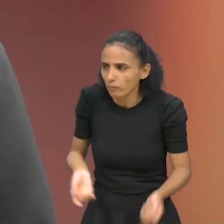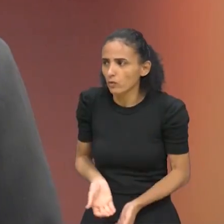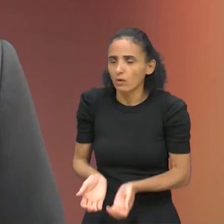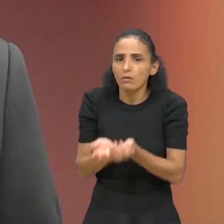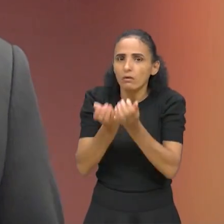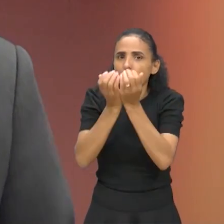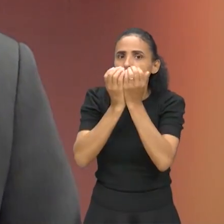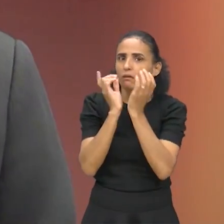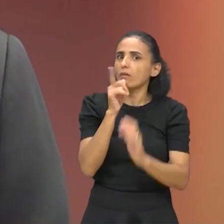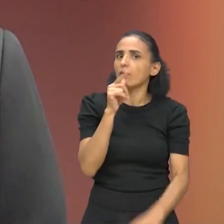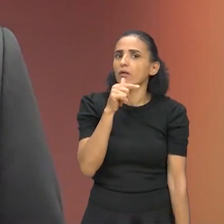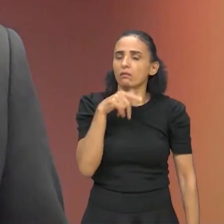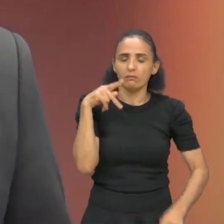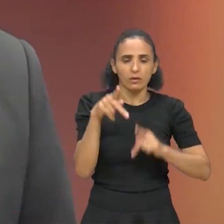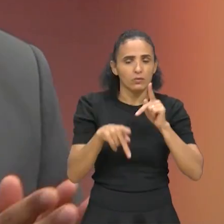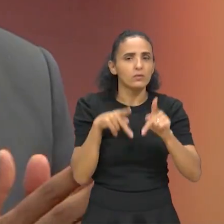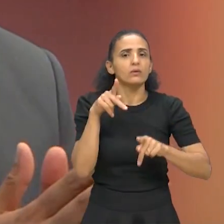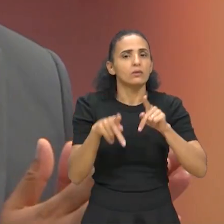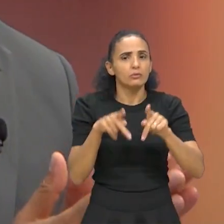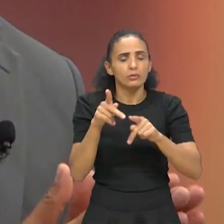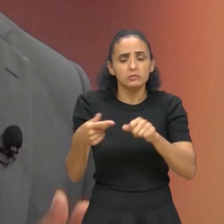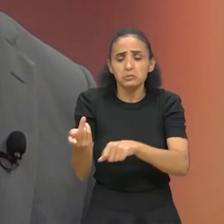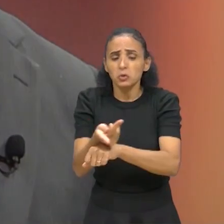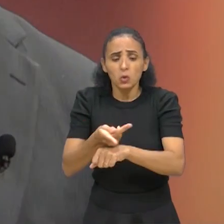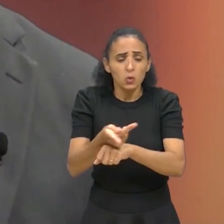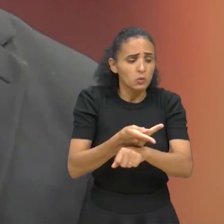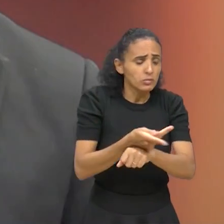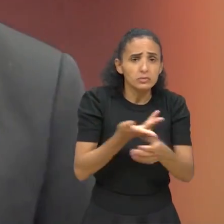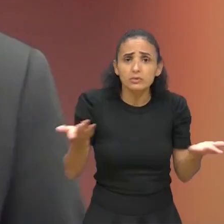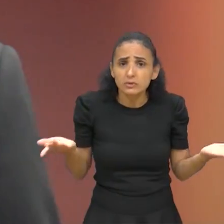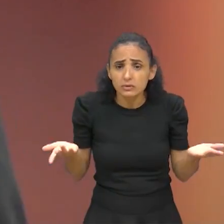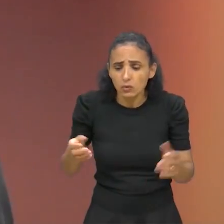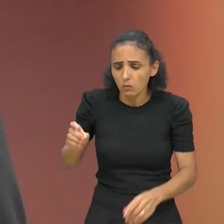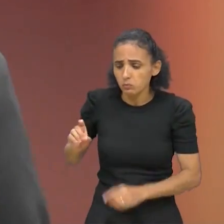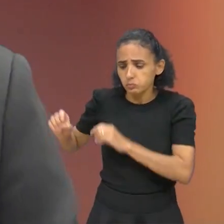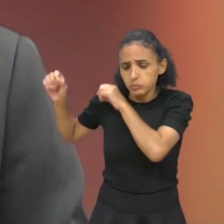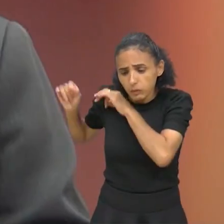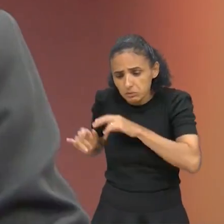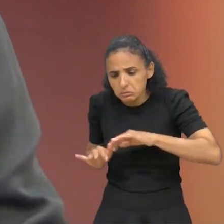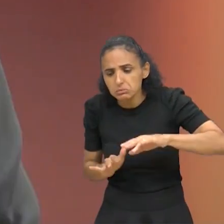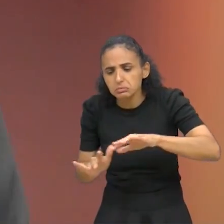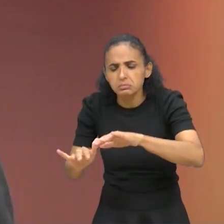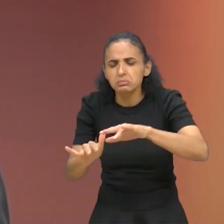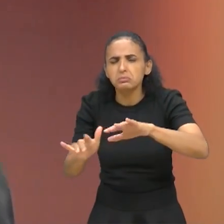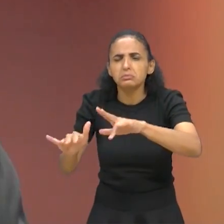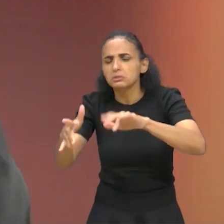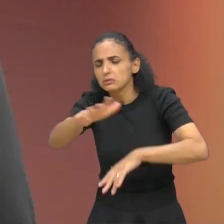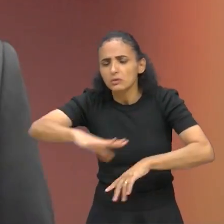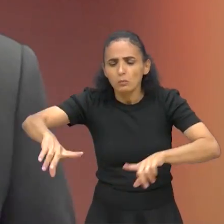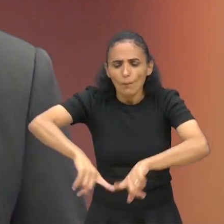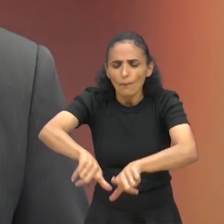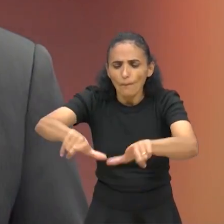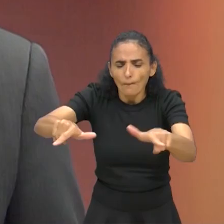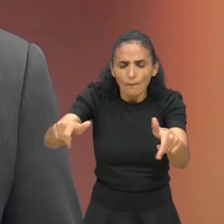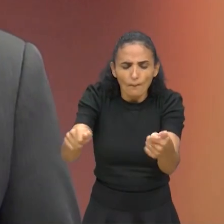água, mas o povo de Deus, ao sair do Mar Vermelho, andando e adentrando ao deserto de